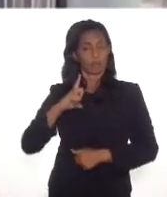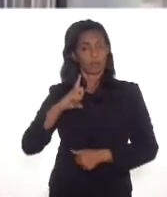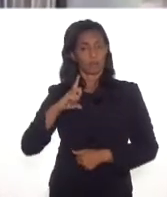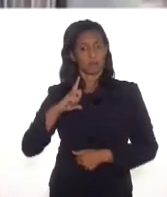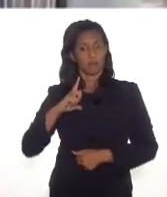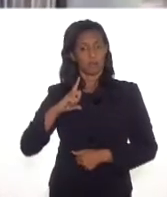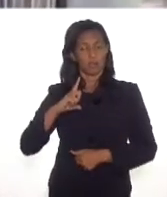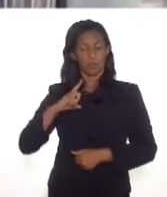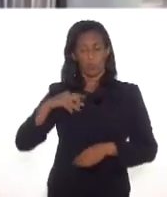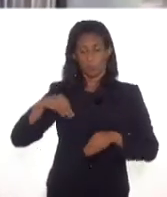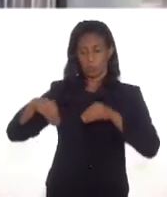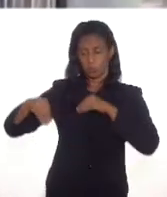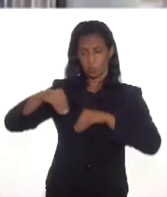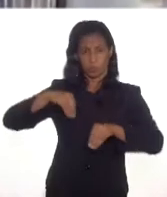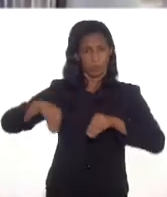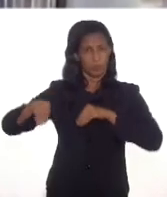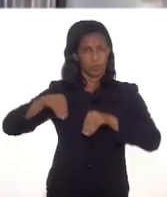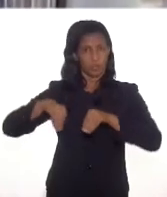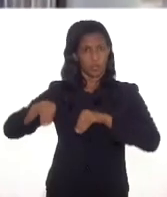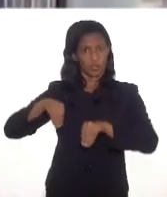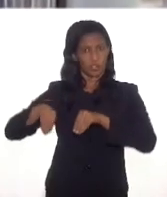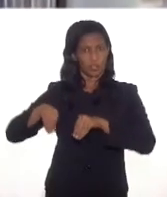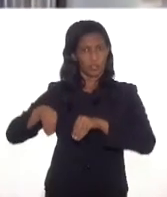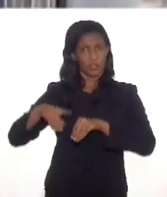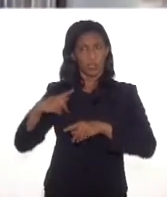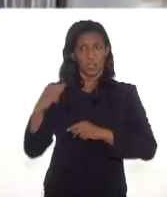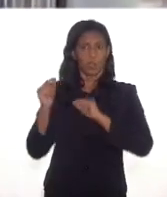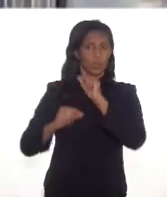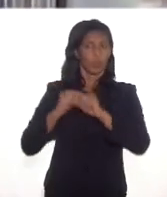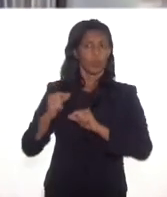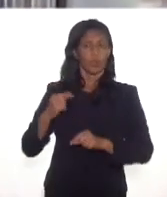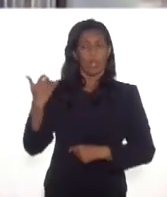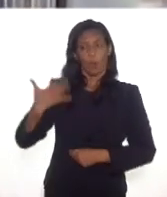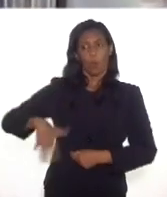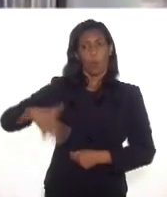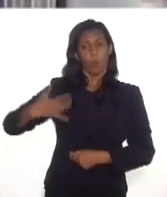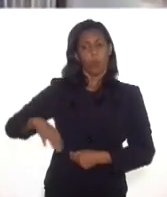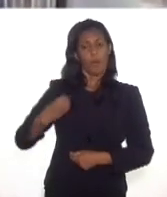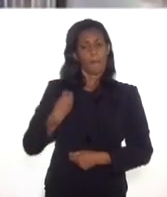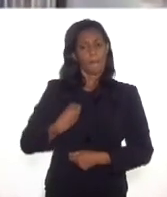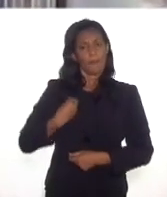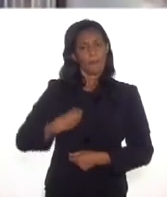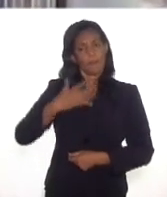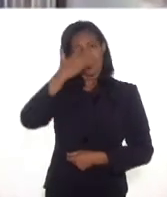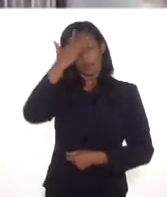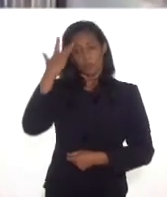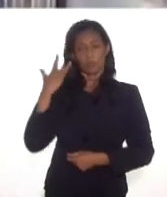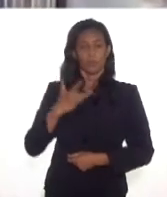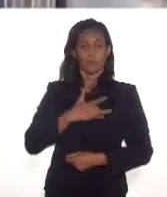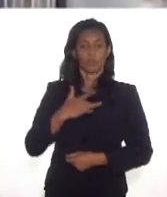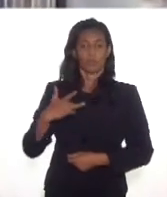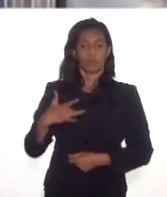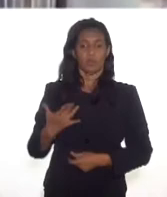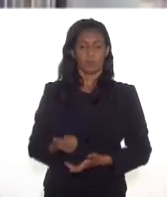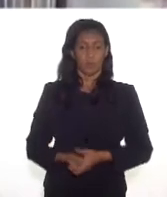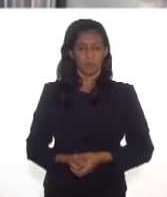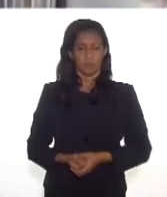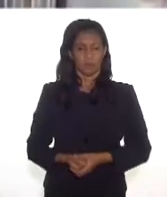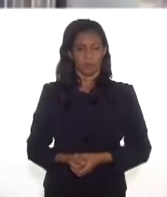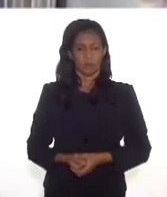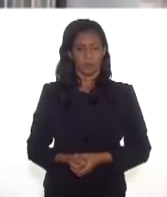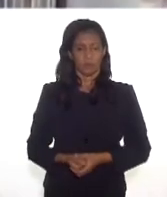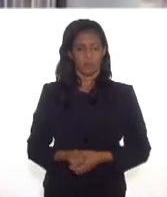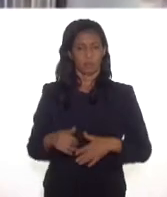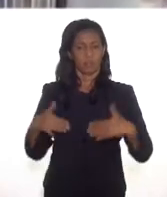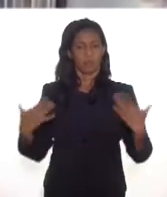uma mexida nisso que também é muito caro para a vida das pessoas saudáveis e viverem com dignidade.